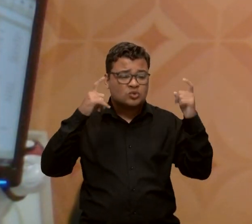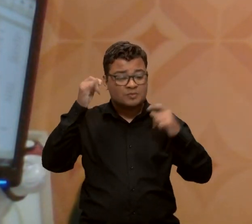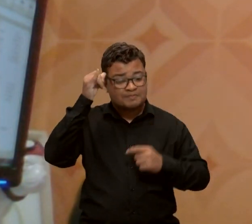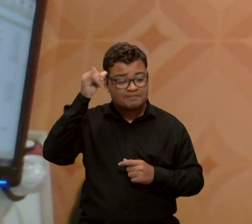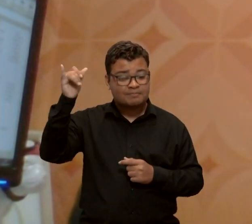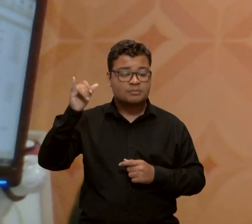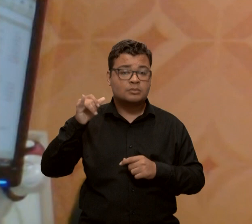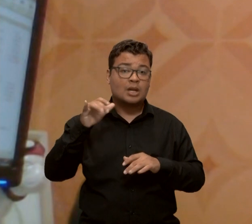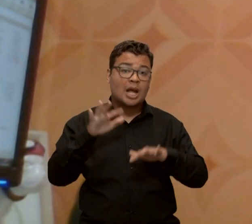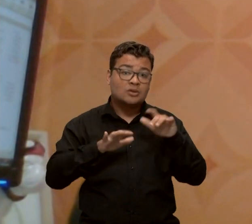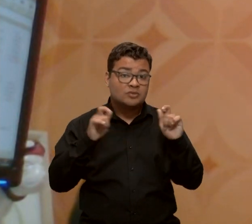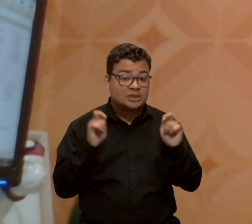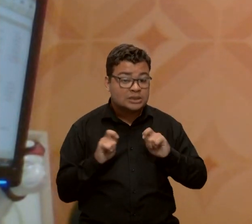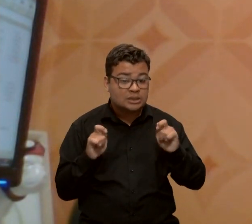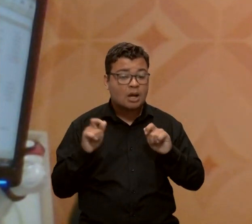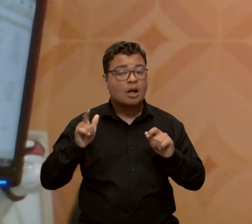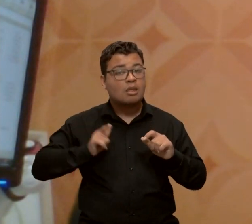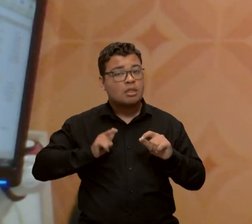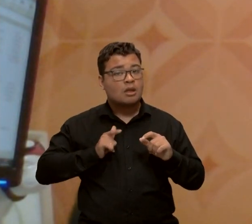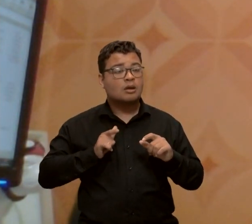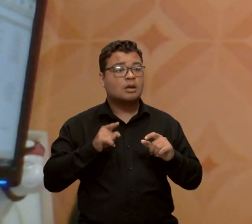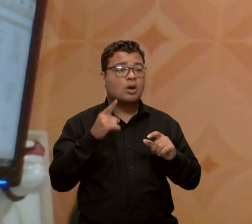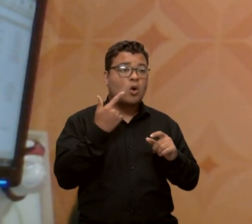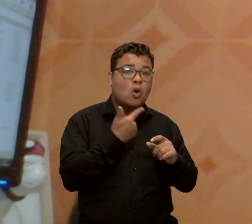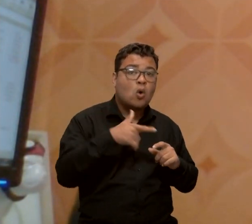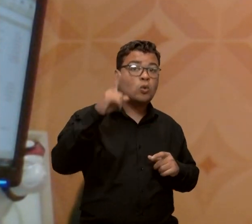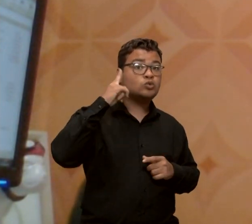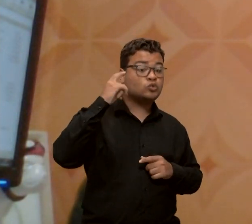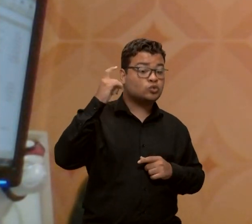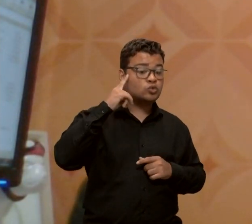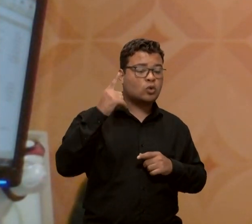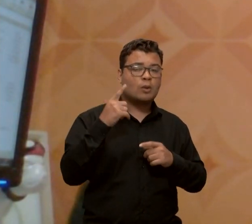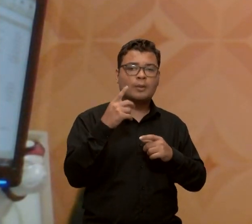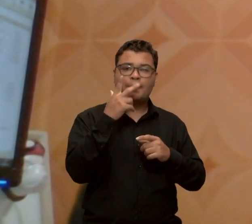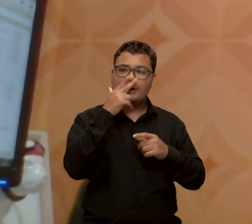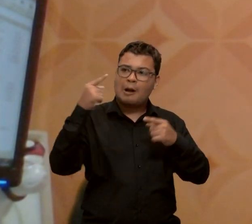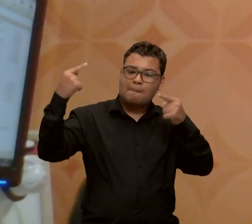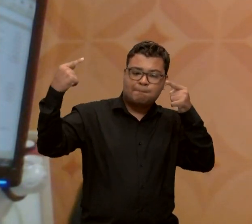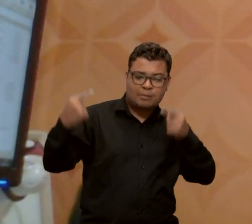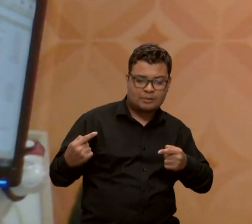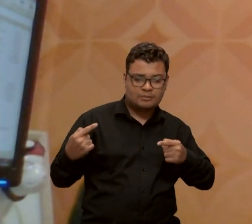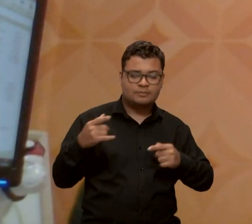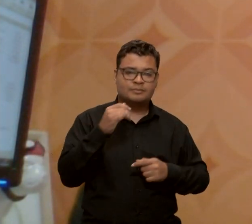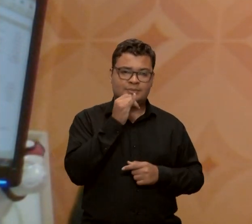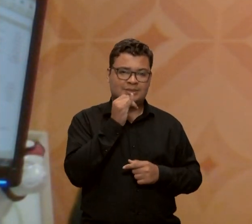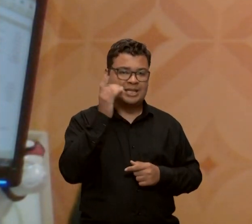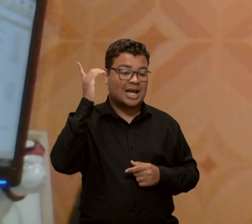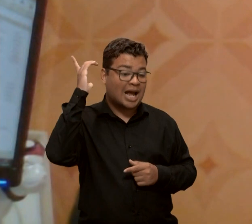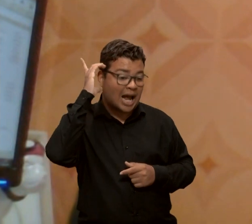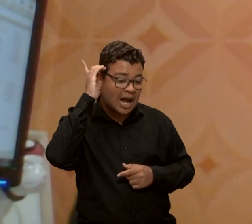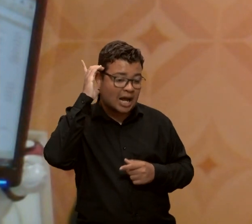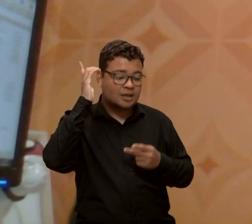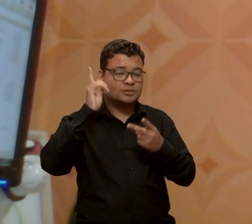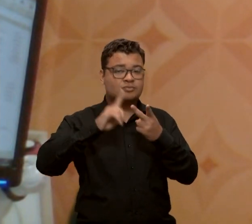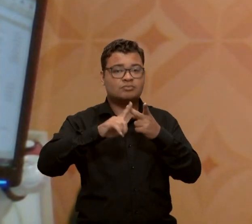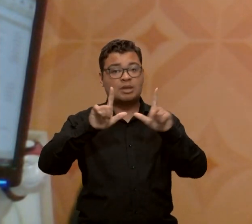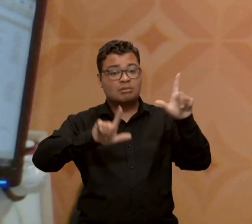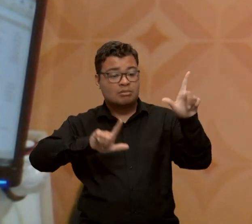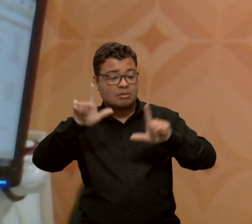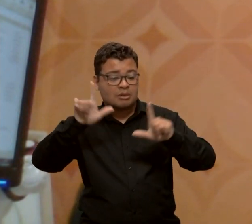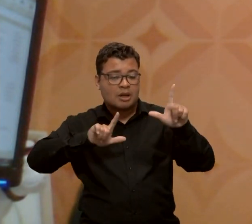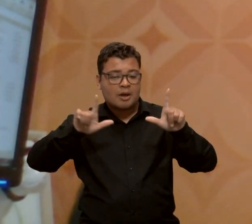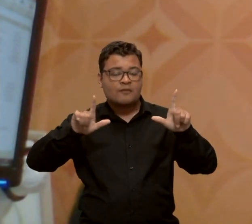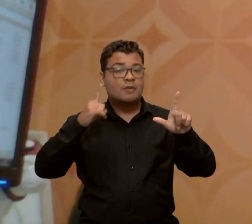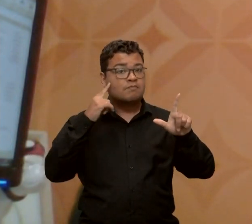outro som para fazer concorrência com aquele do lado de fora. Então, ligar rádio, TV, né, colocar num